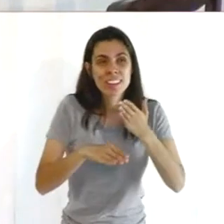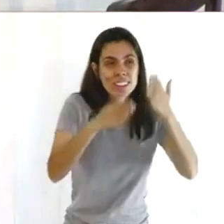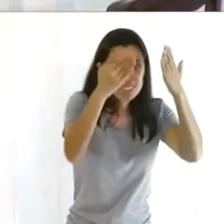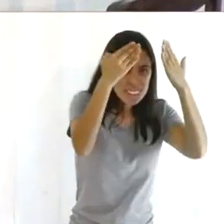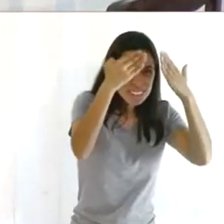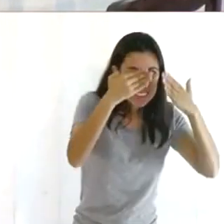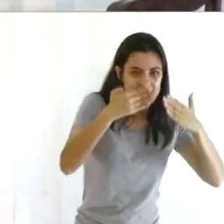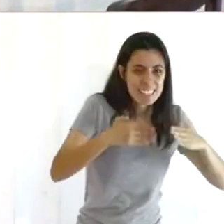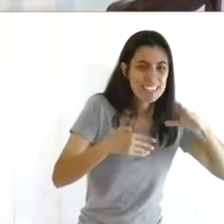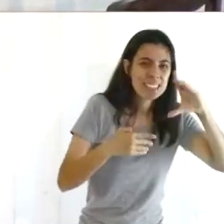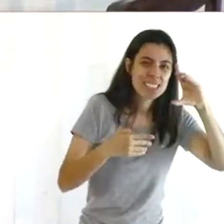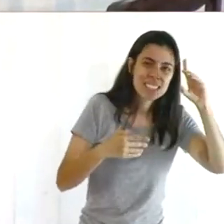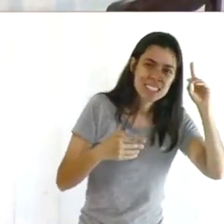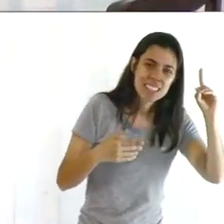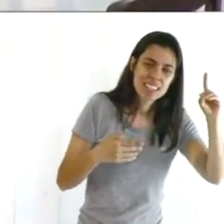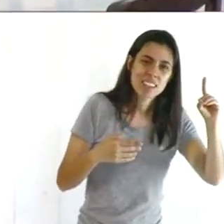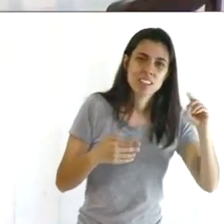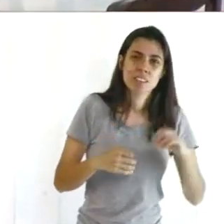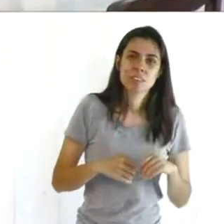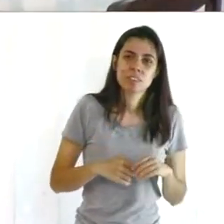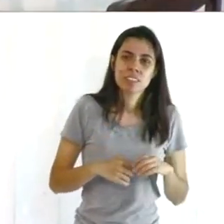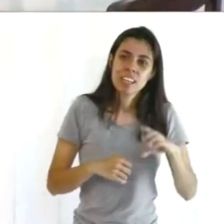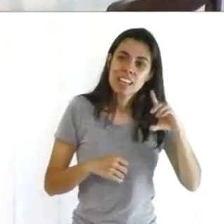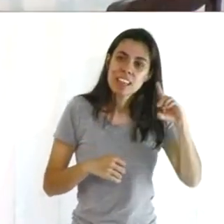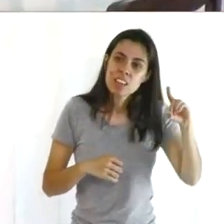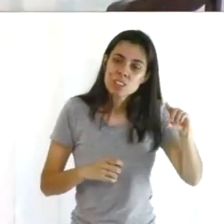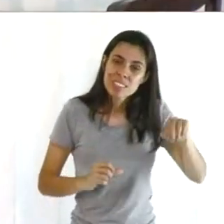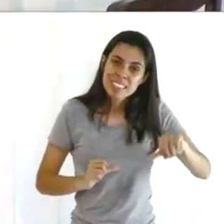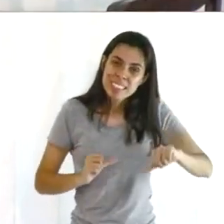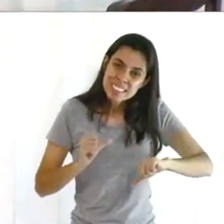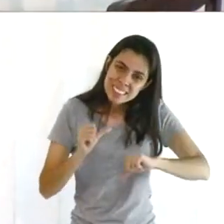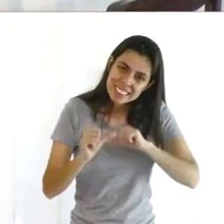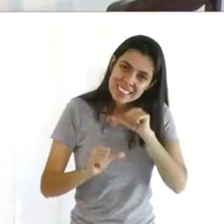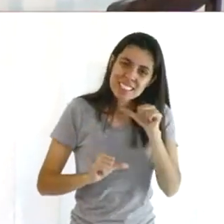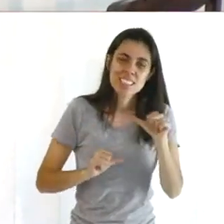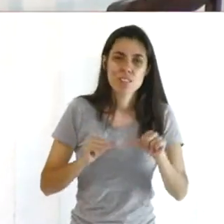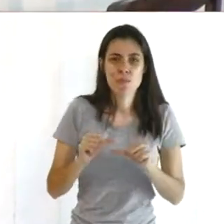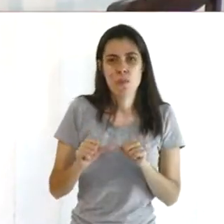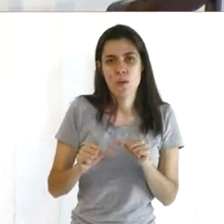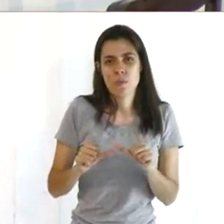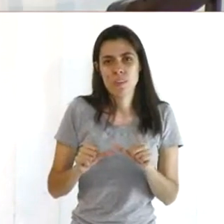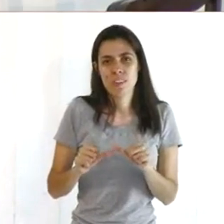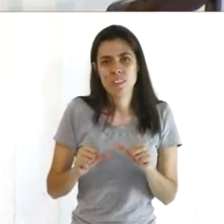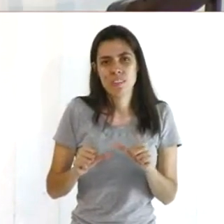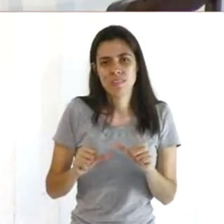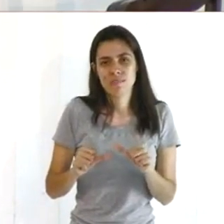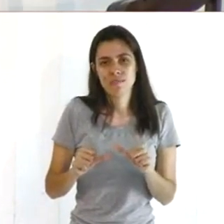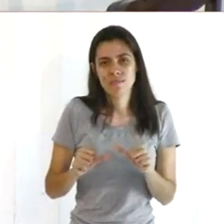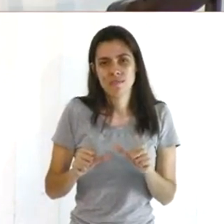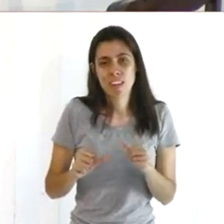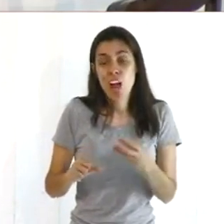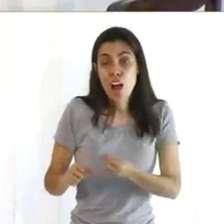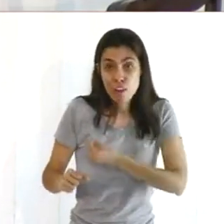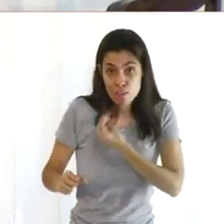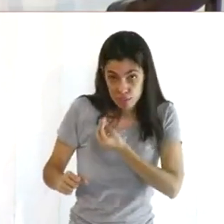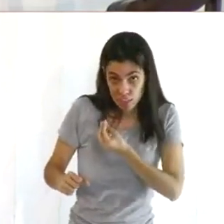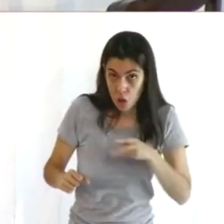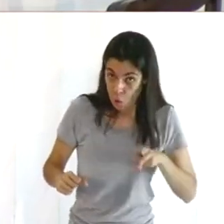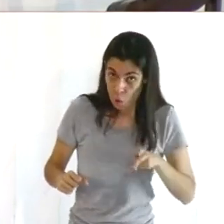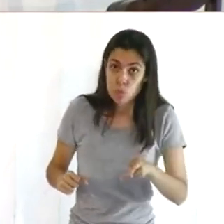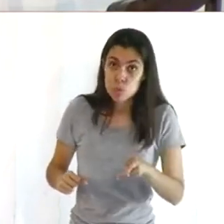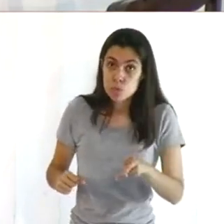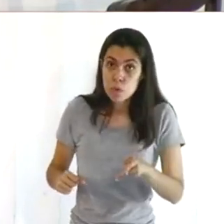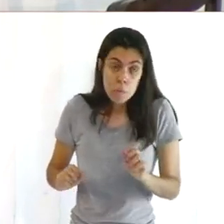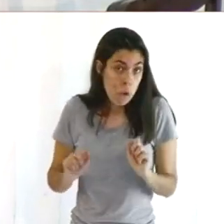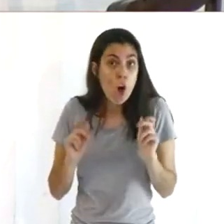de trabalhar, a Covid está aí de novo, a segunda onda está batendo a porta, a vida continua, pastor. Não, meu querido, se você